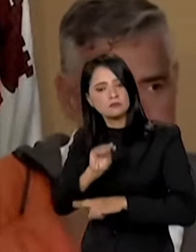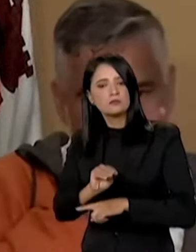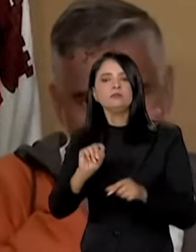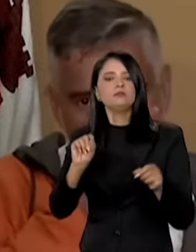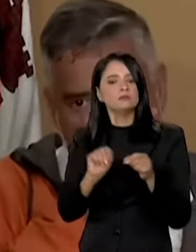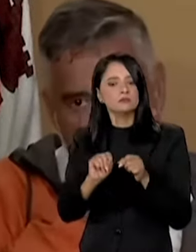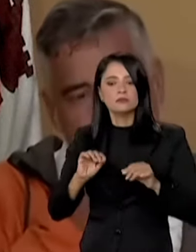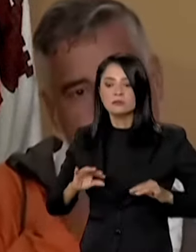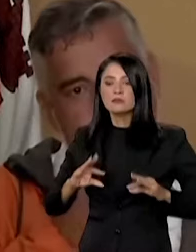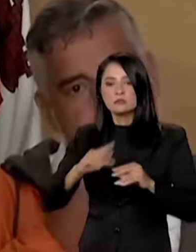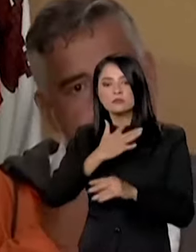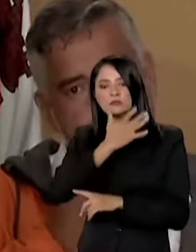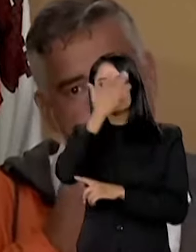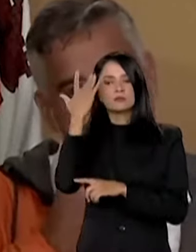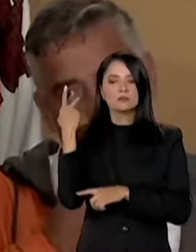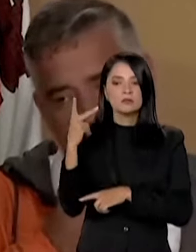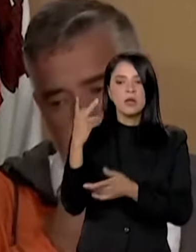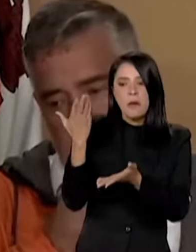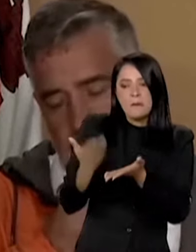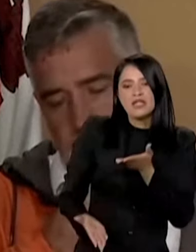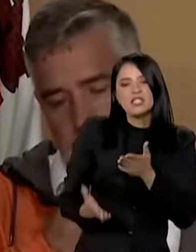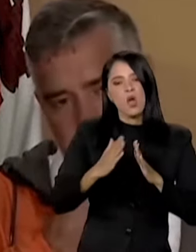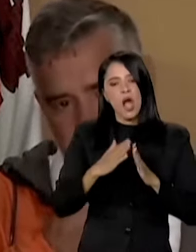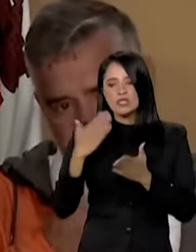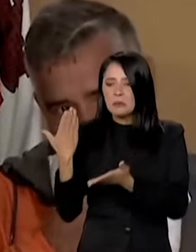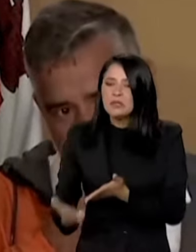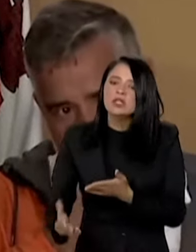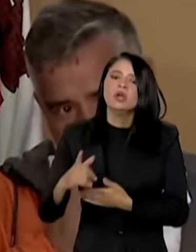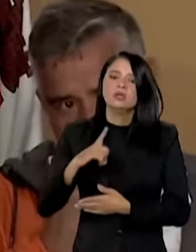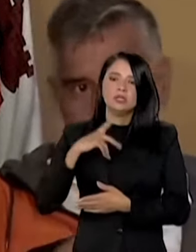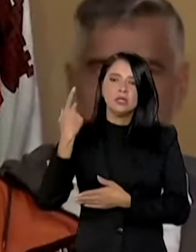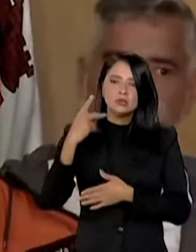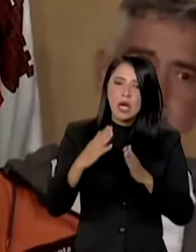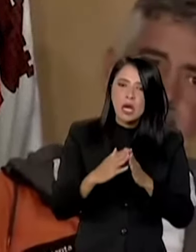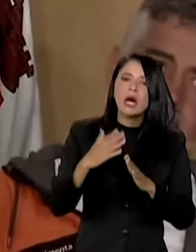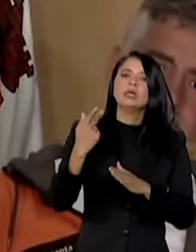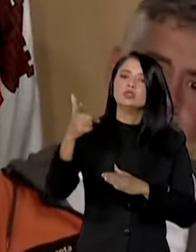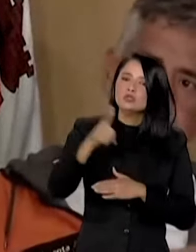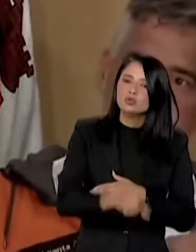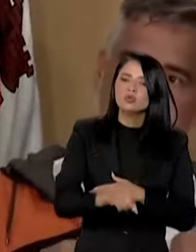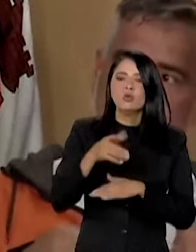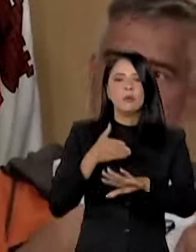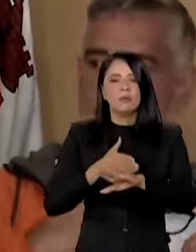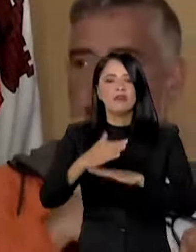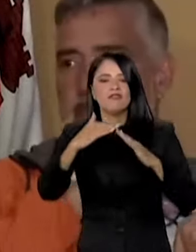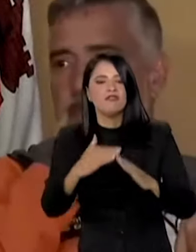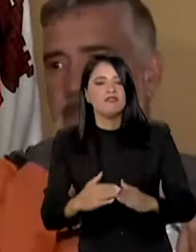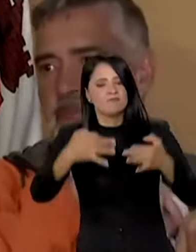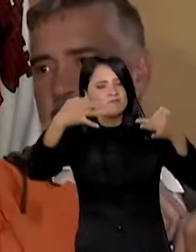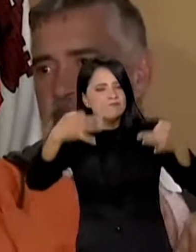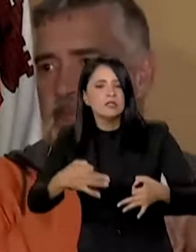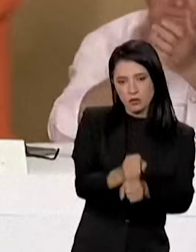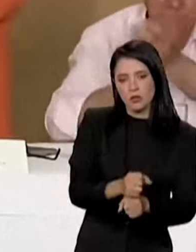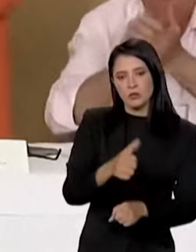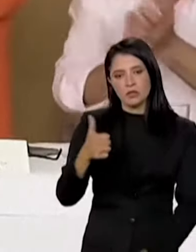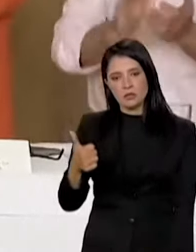Gover todas as pessoas que perderam a sua casa tem a sua casinha de volta para poder morar dignamente aqui no Rio Grande